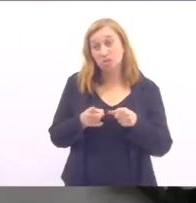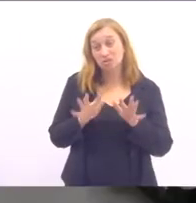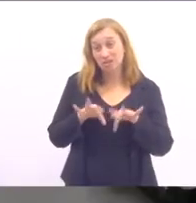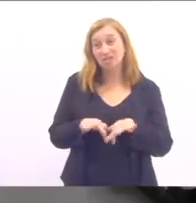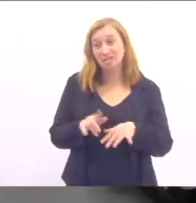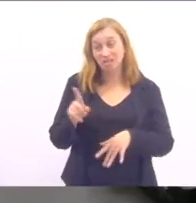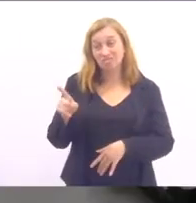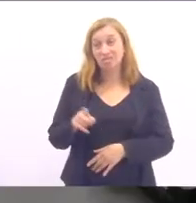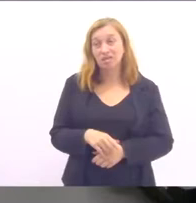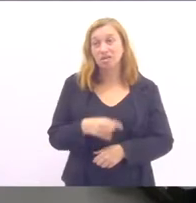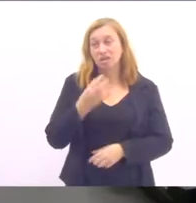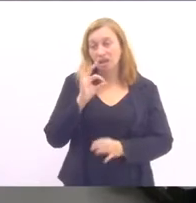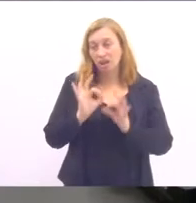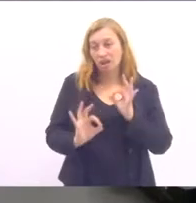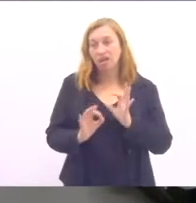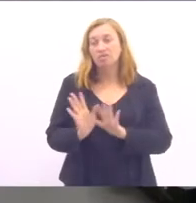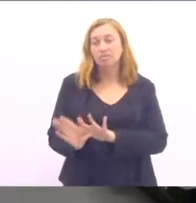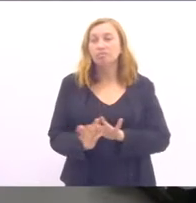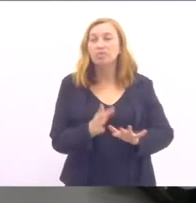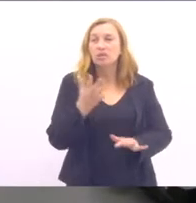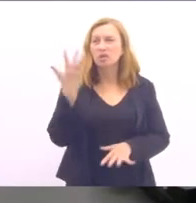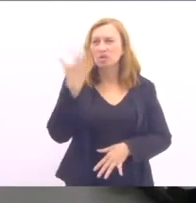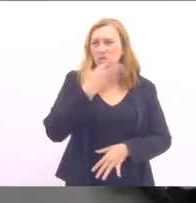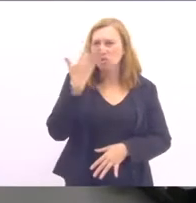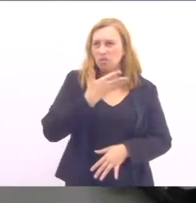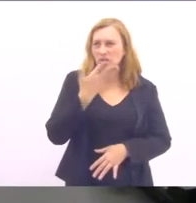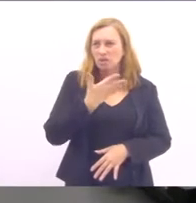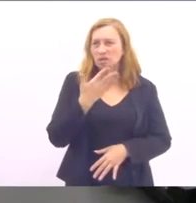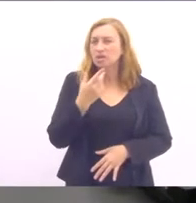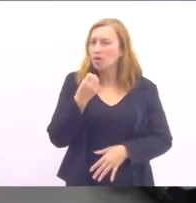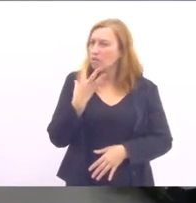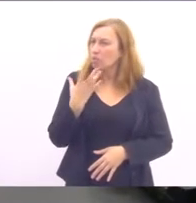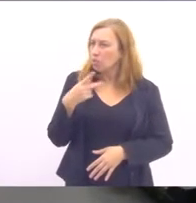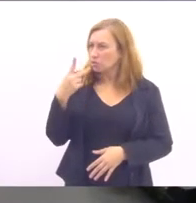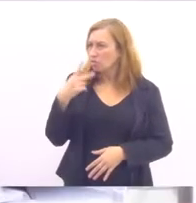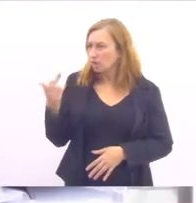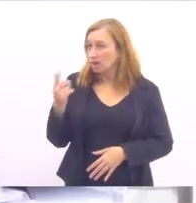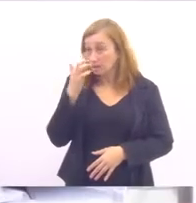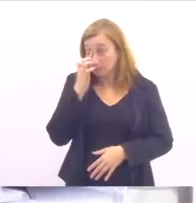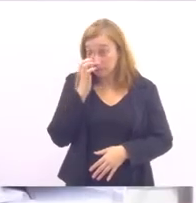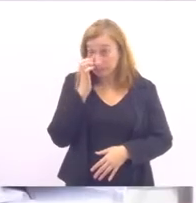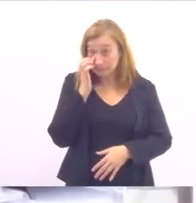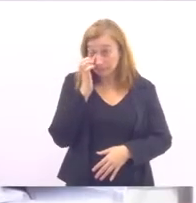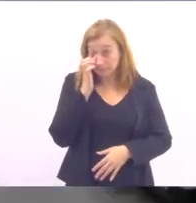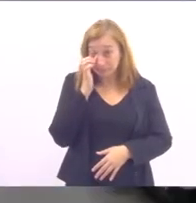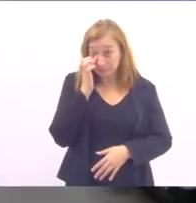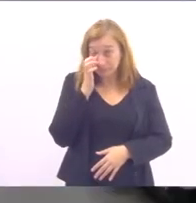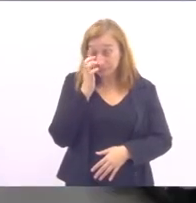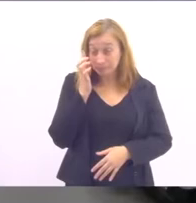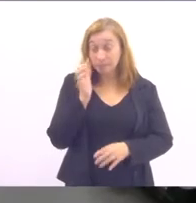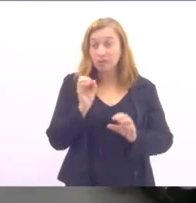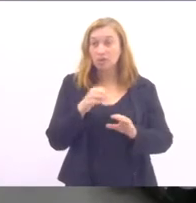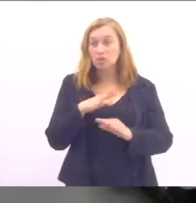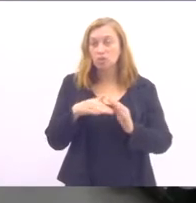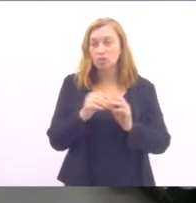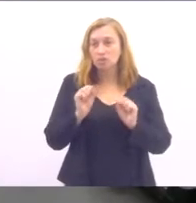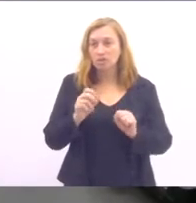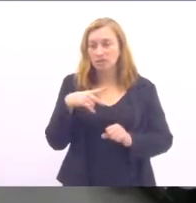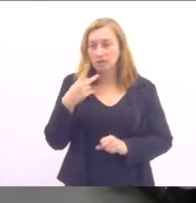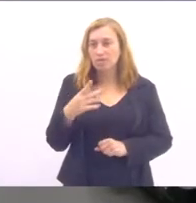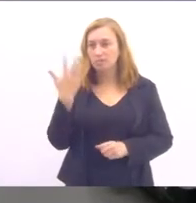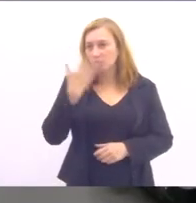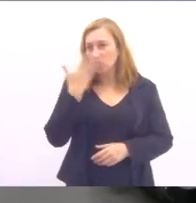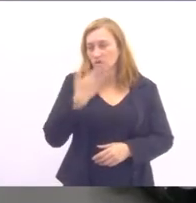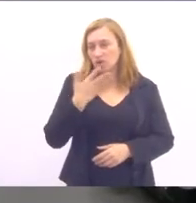gente poder. Vou fechar só agora. Eu não vejo uma solução. Está sendo excelente a sua exposição, mas para dar margem para todos falarem. Não, eu vou fechar agora. Eu não